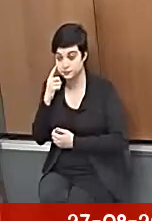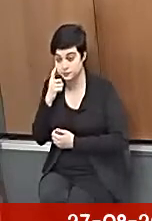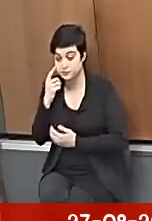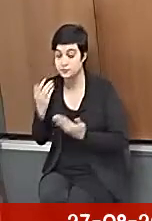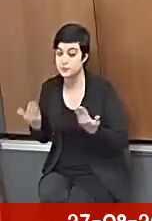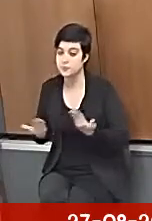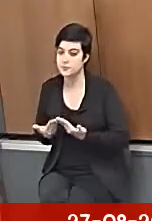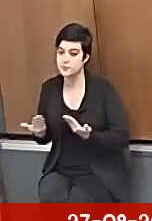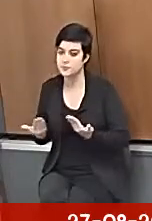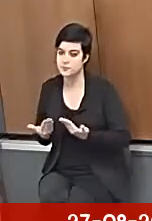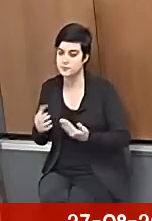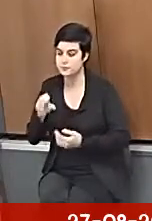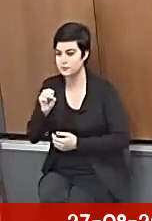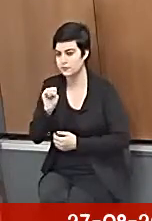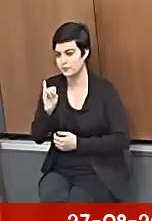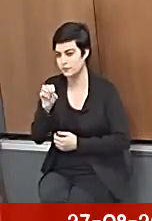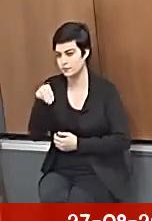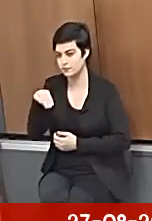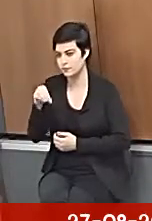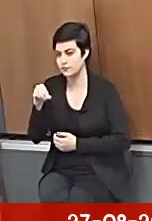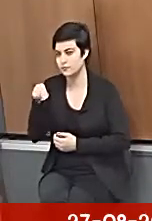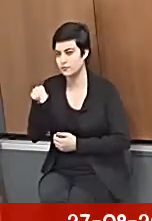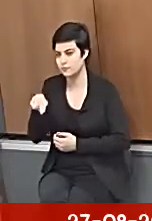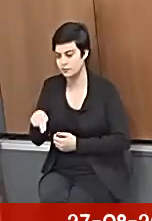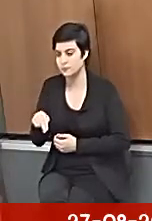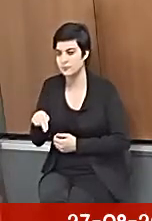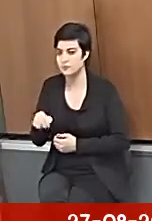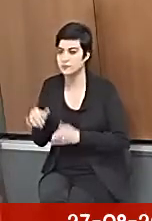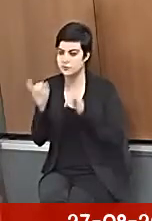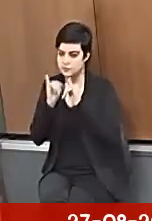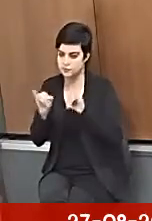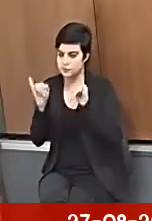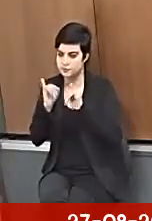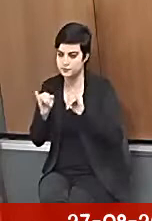sua fala saimon diniz da silva